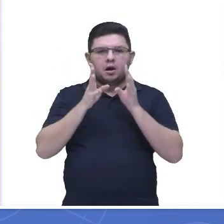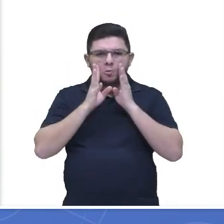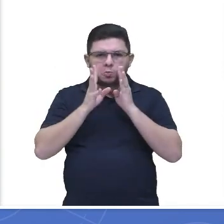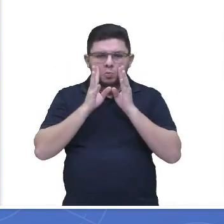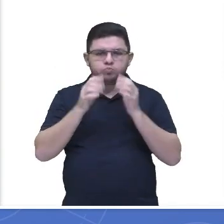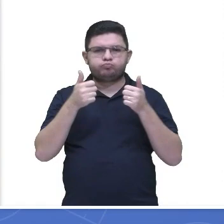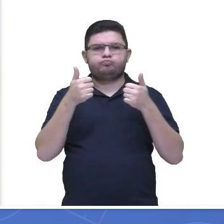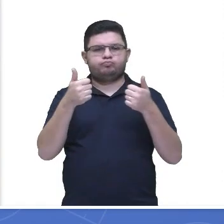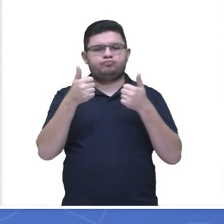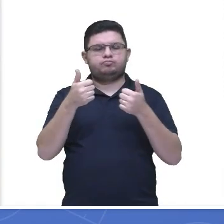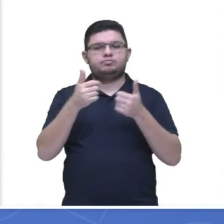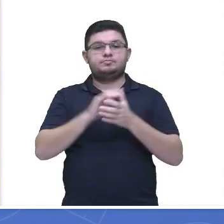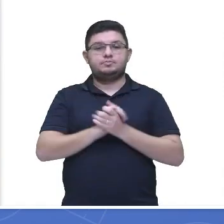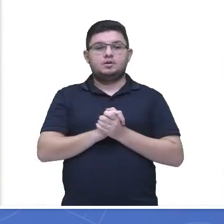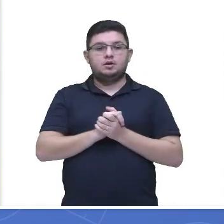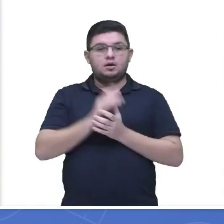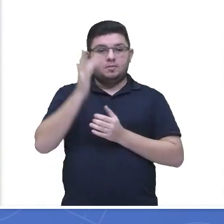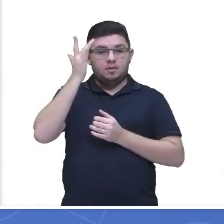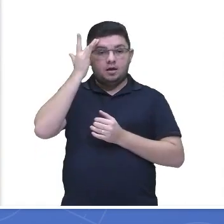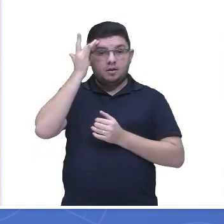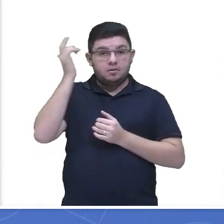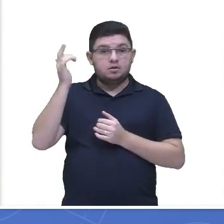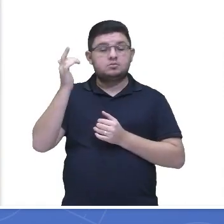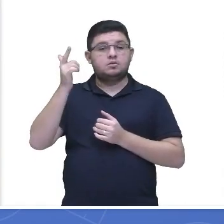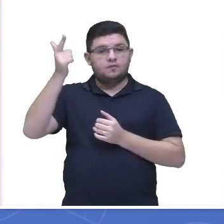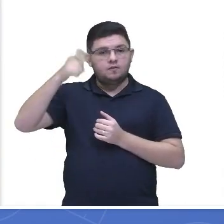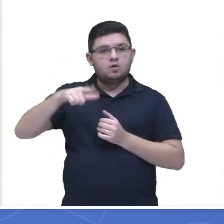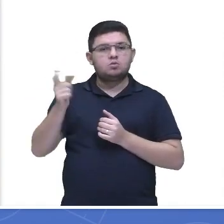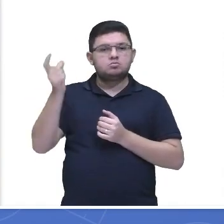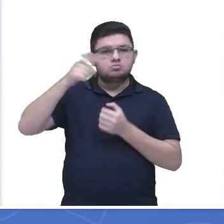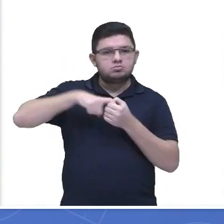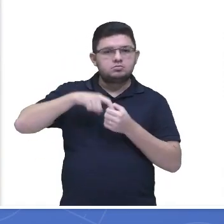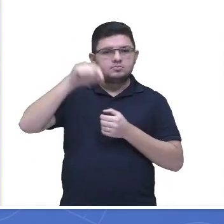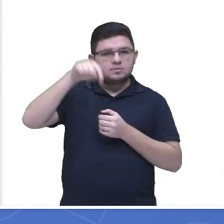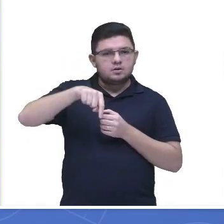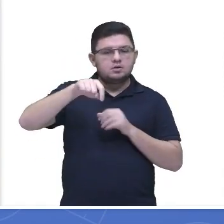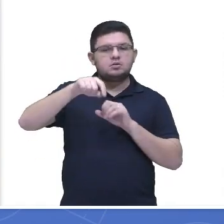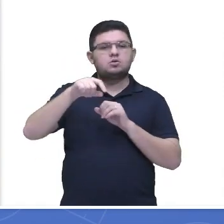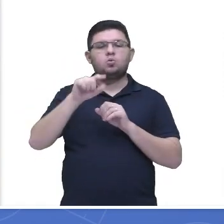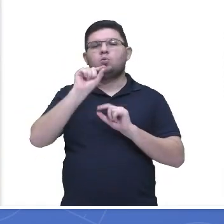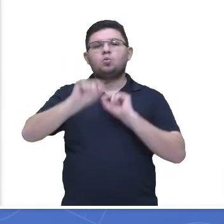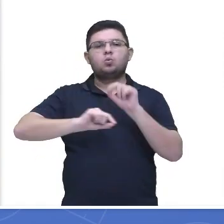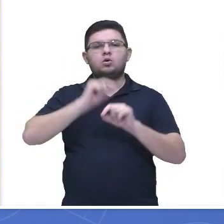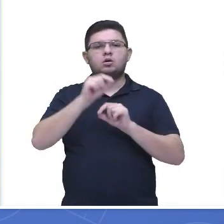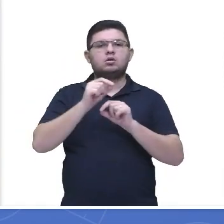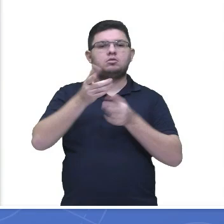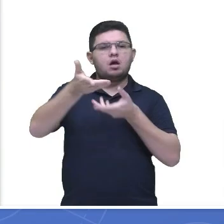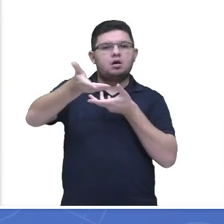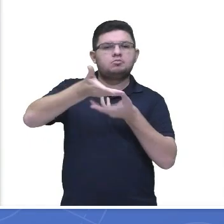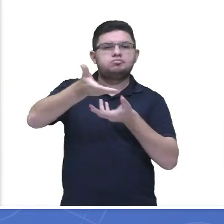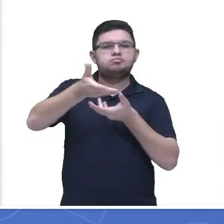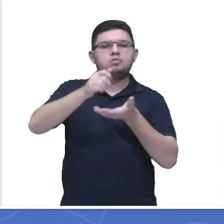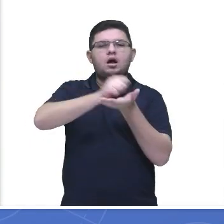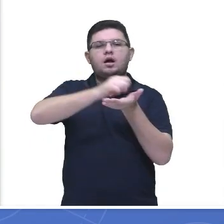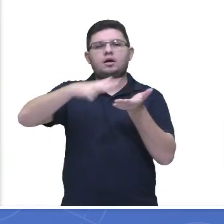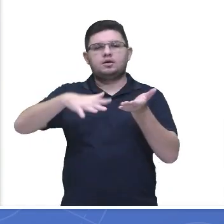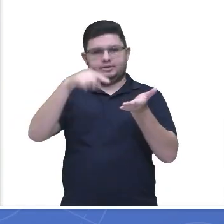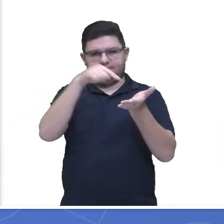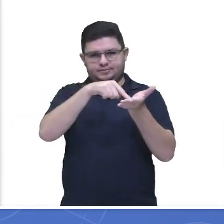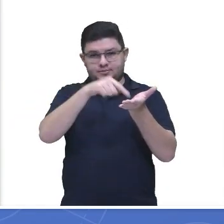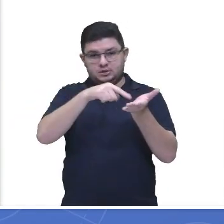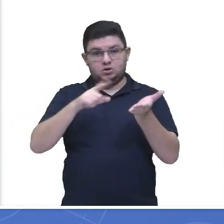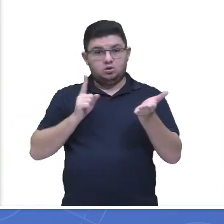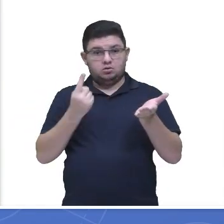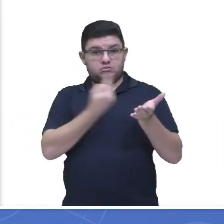que amanhã eu retorno, amanhã a gente temos atividade, tá no caderno digital, hein? Amanhã vamos